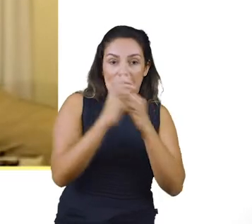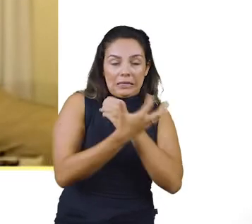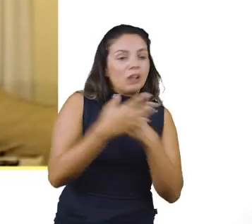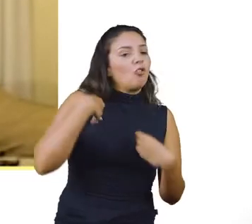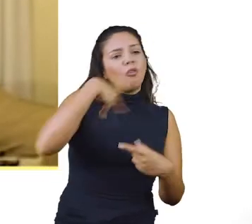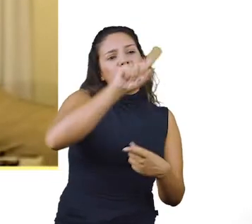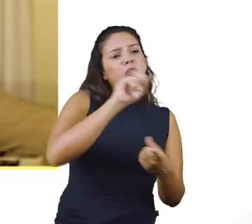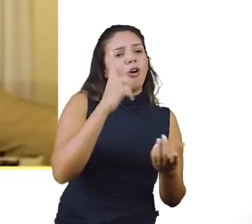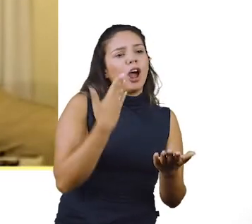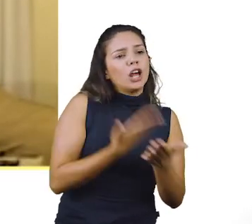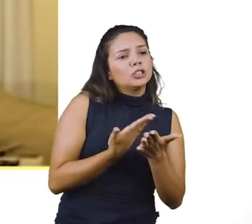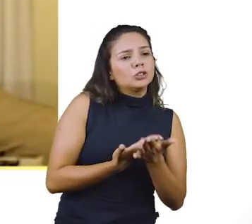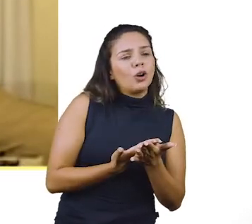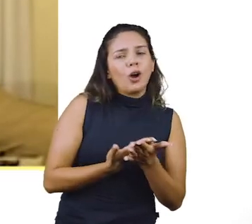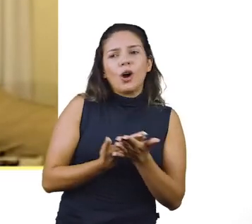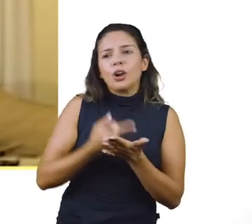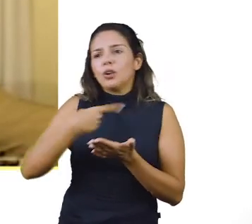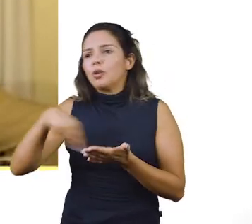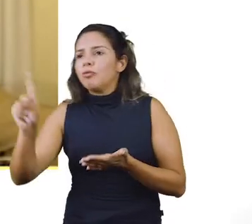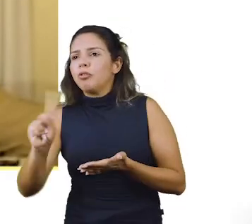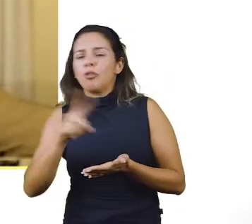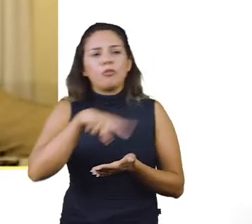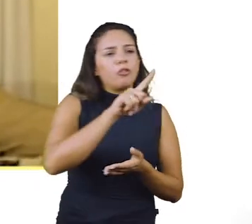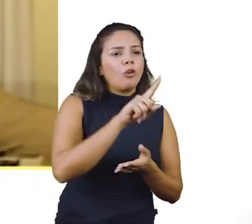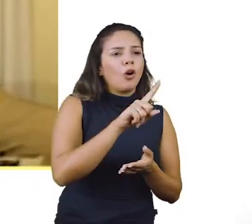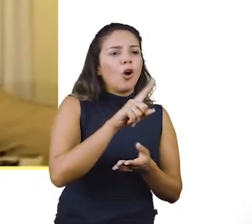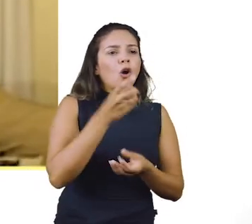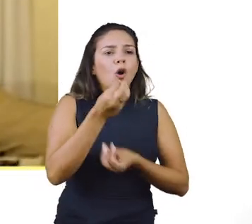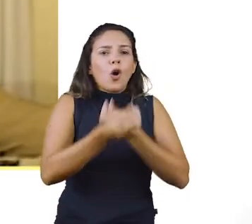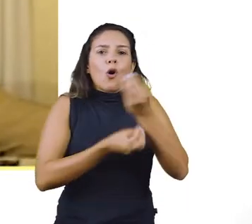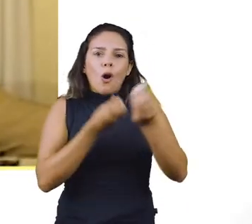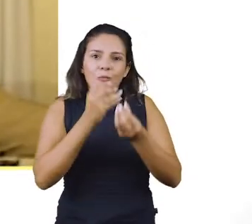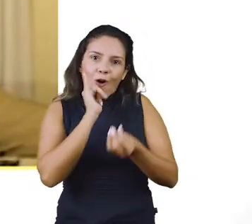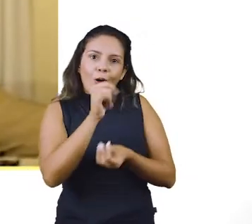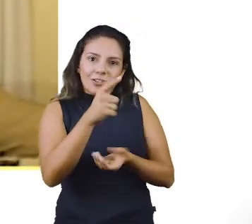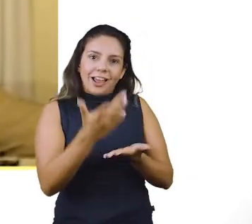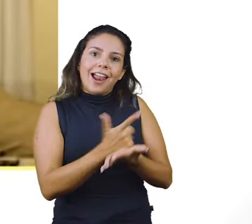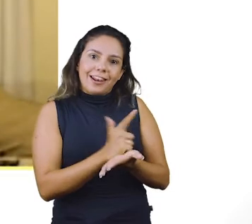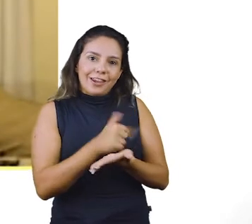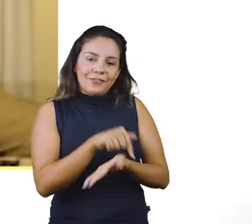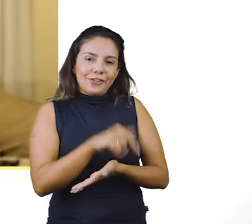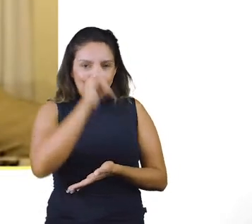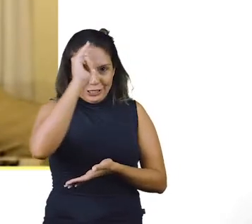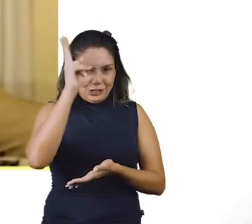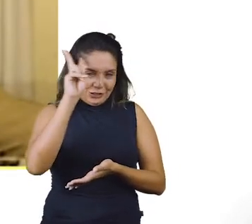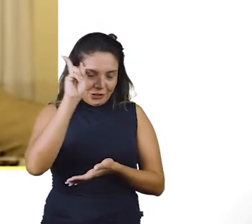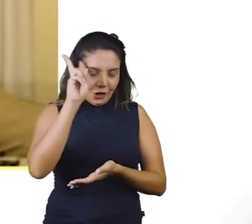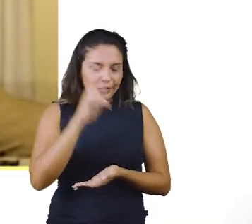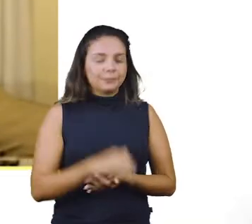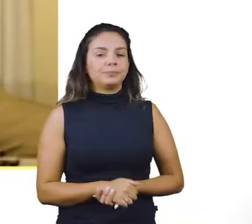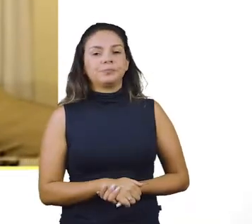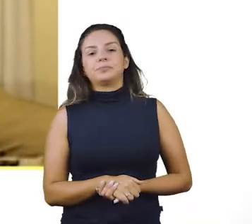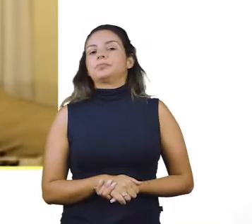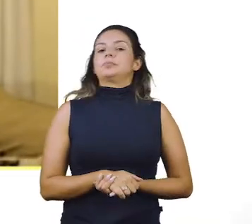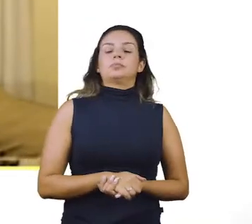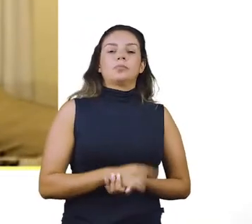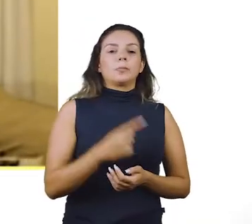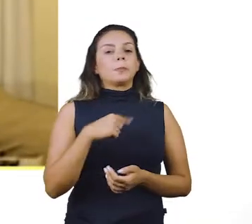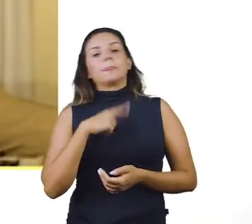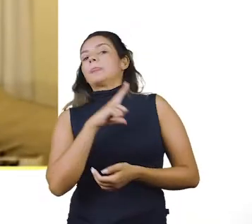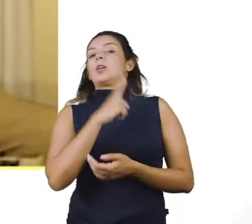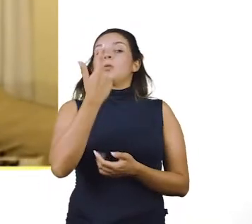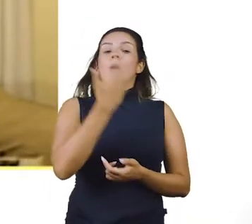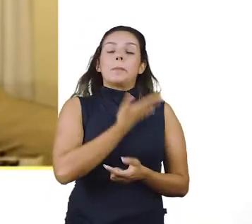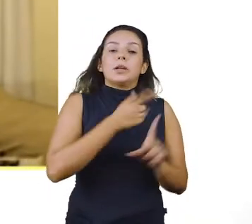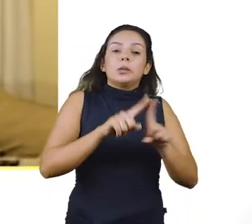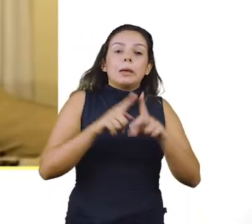Então, é para ser uma reflexão para as crianças, mas a gente, estudando um pouco mais, ontem eu estava com um amigo